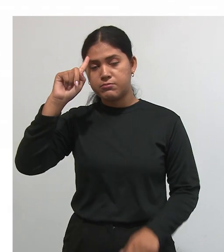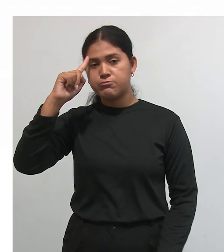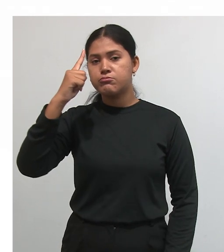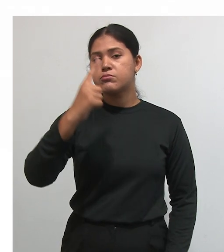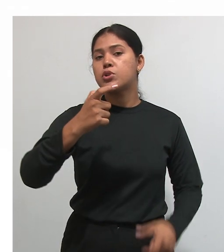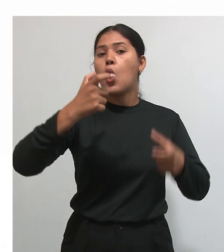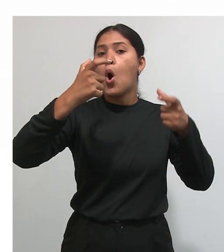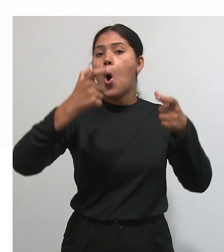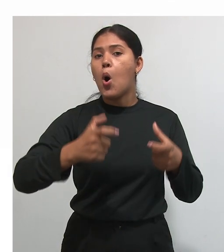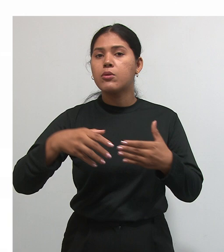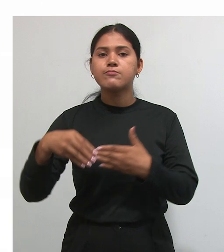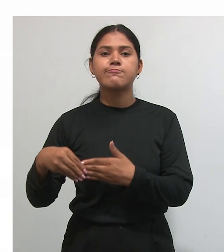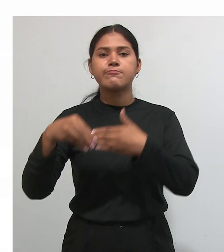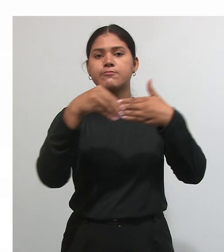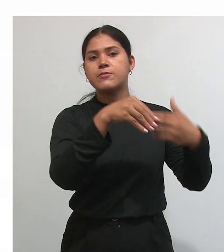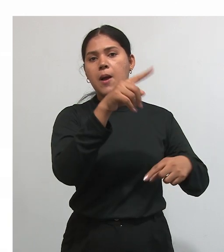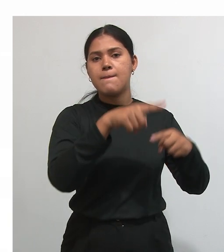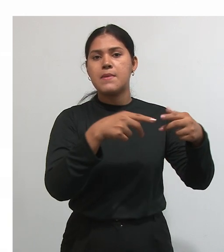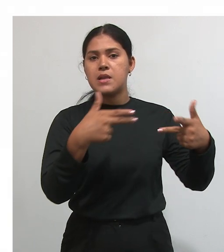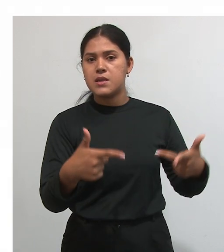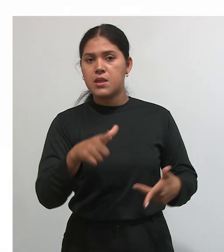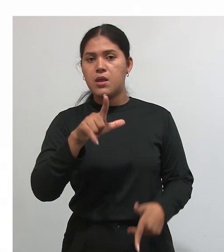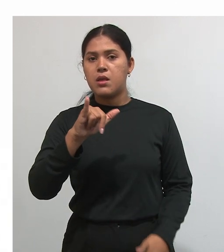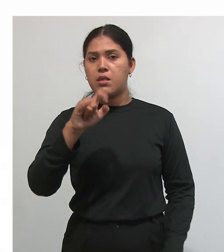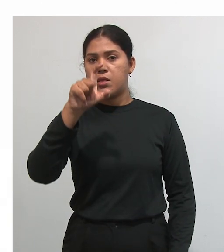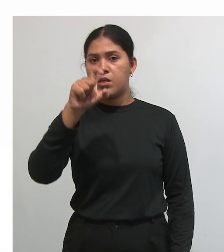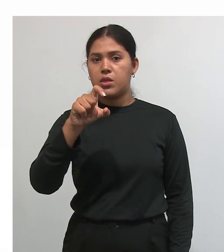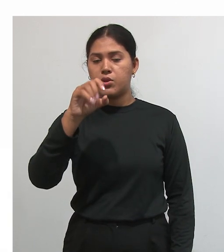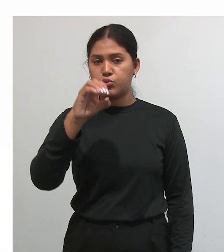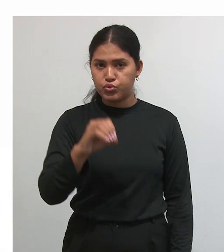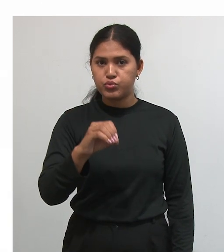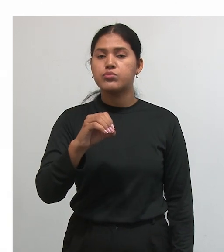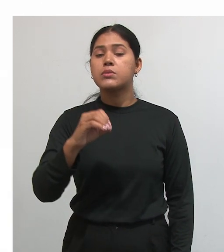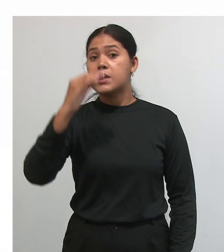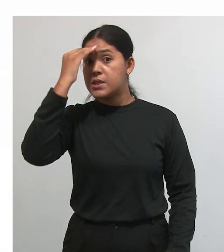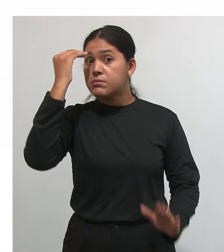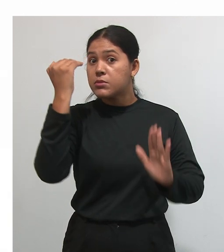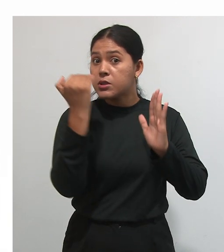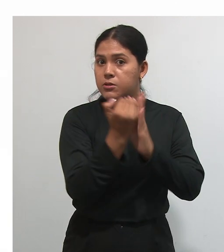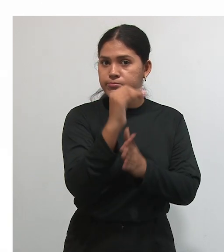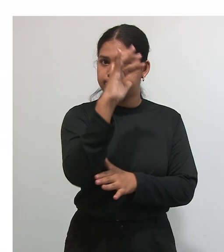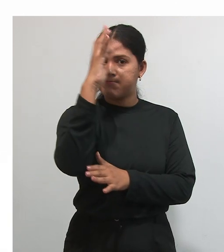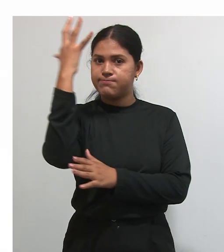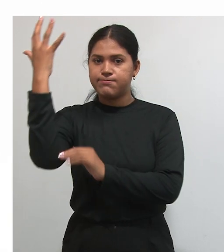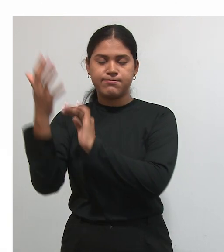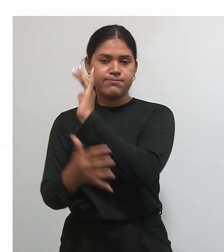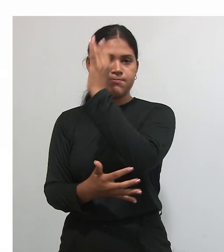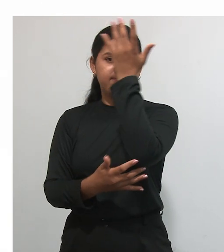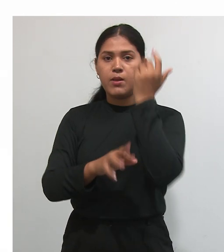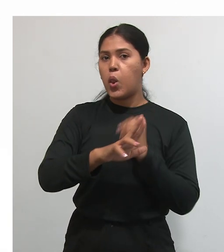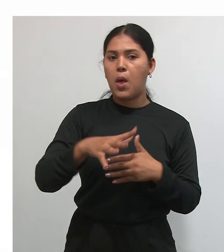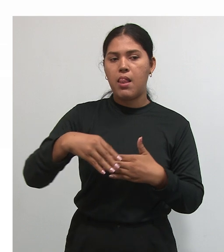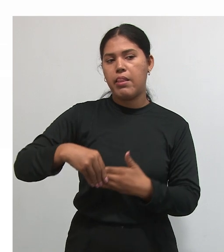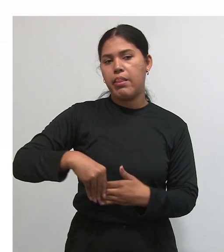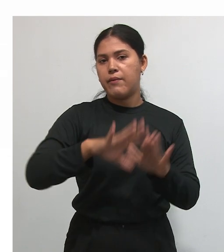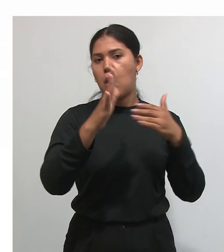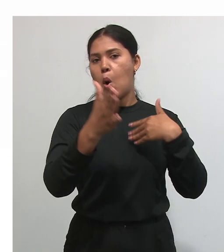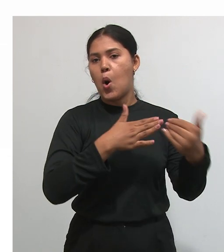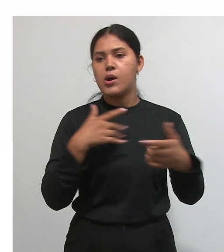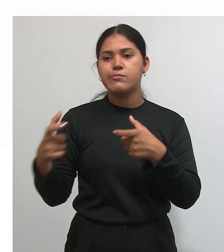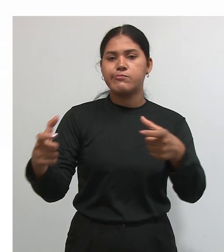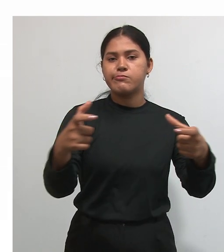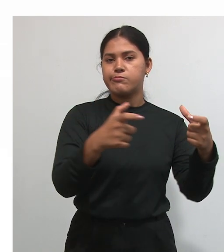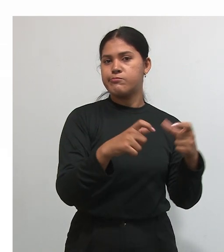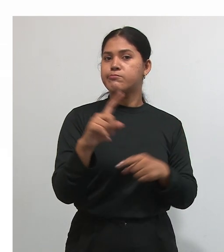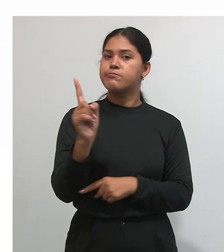Determinará sua destinação ou disposição final ambientalmente adequada. Não vai simplesmente descartar em